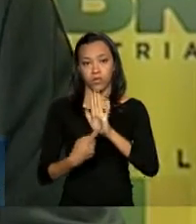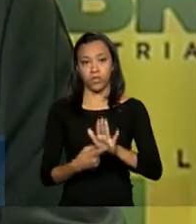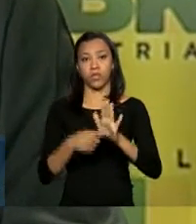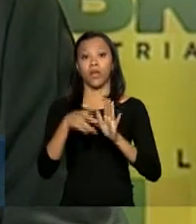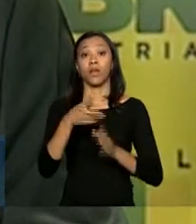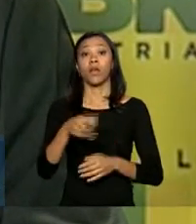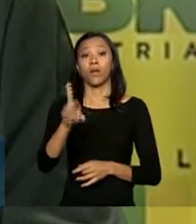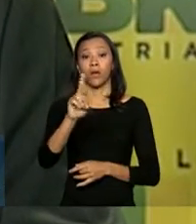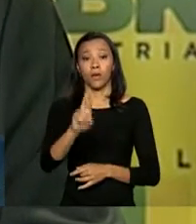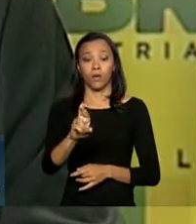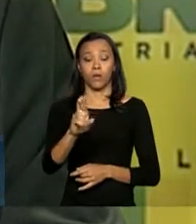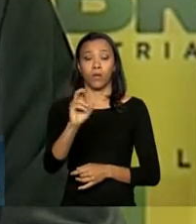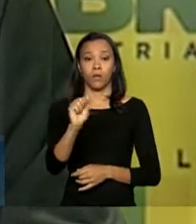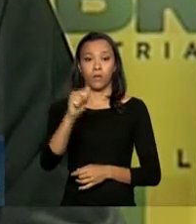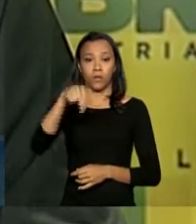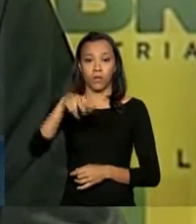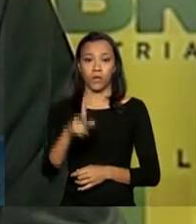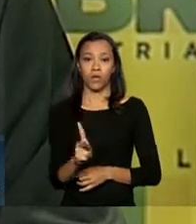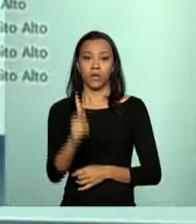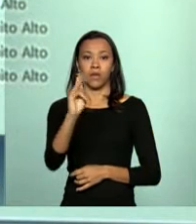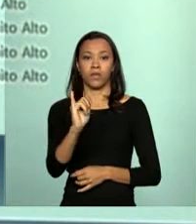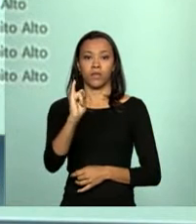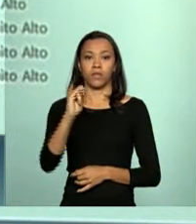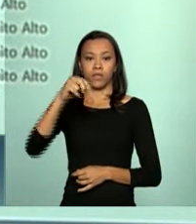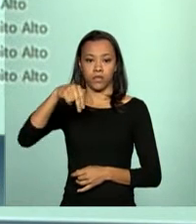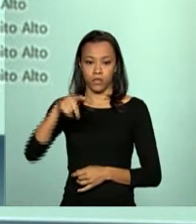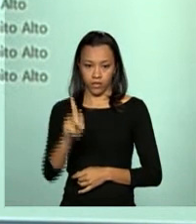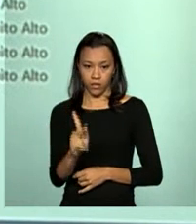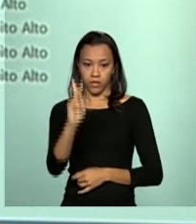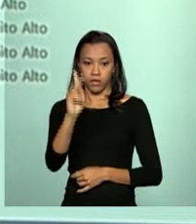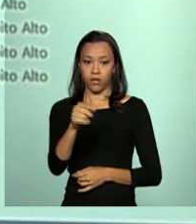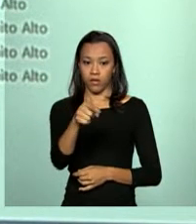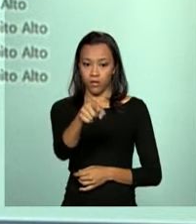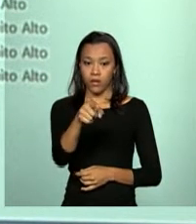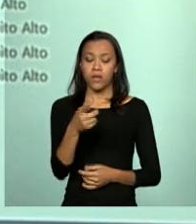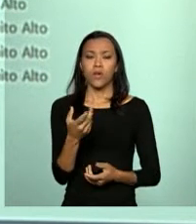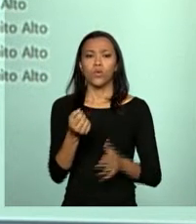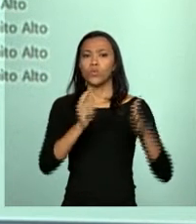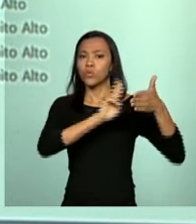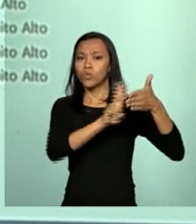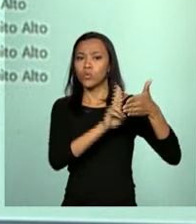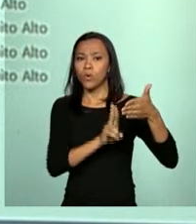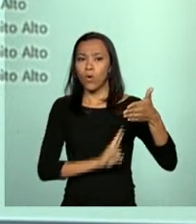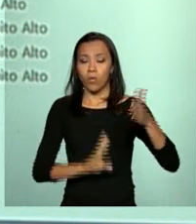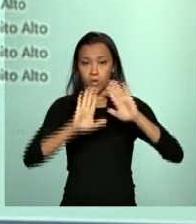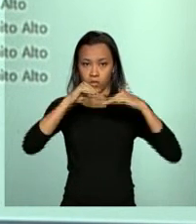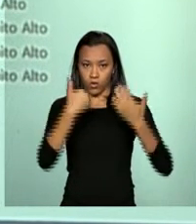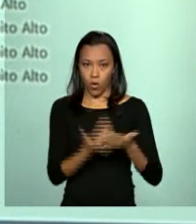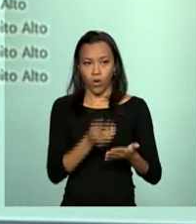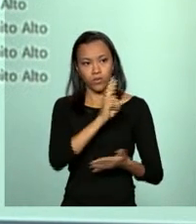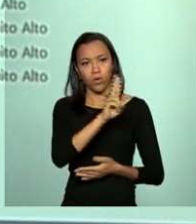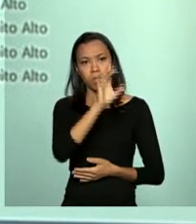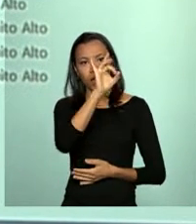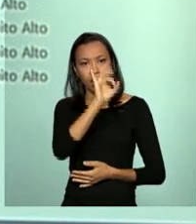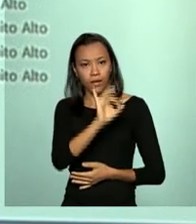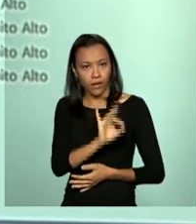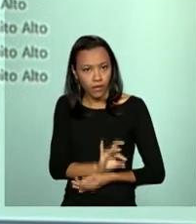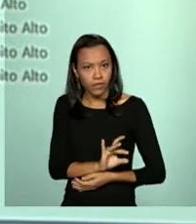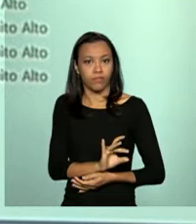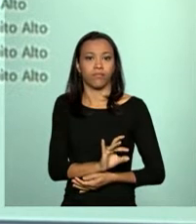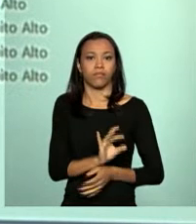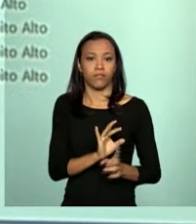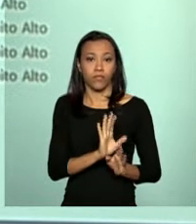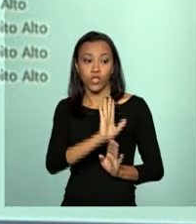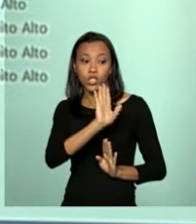os rankings. Esse daqui seria o ranking, os nomes das escolas estão propositalmente